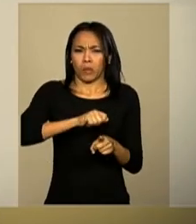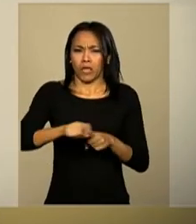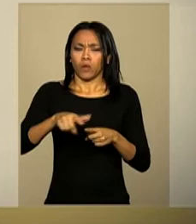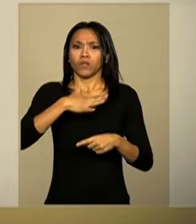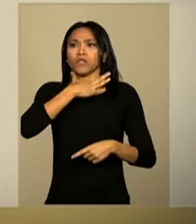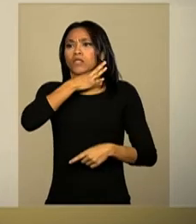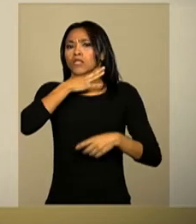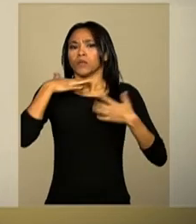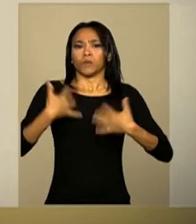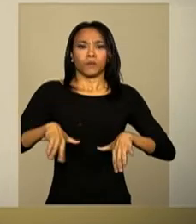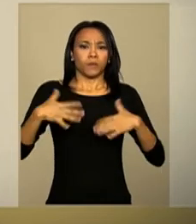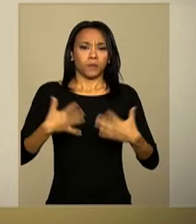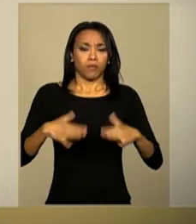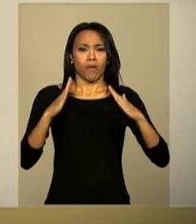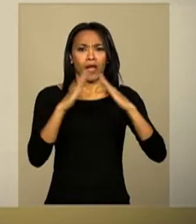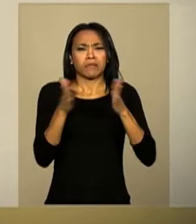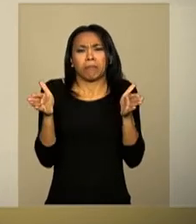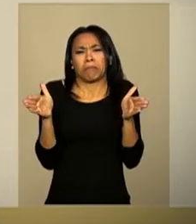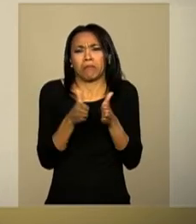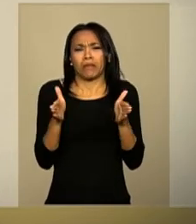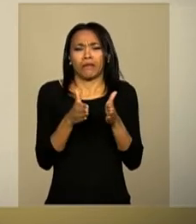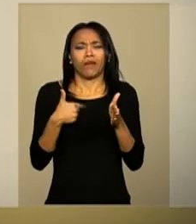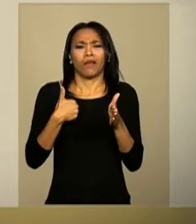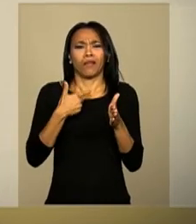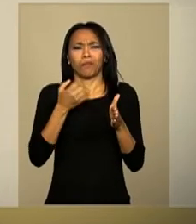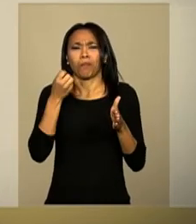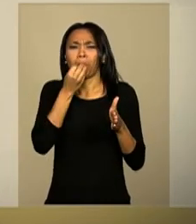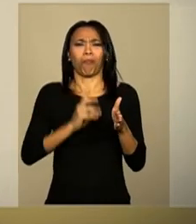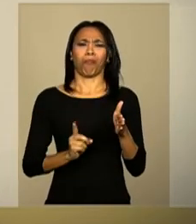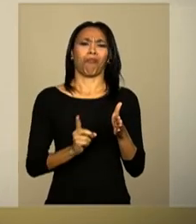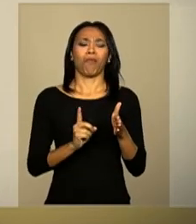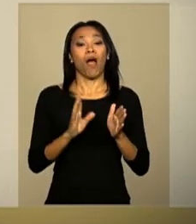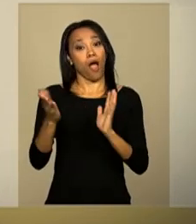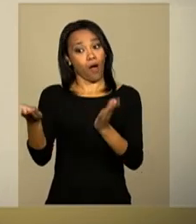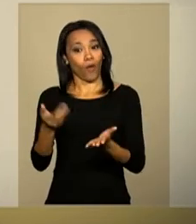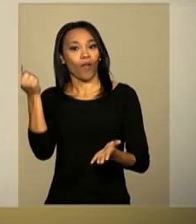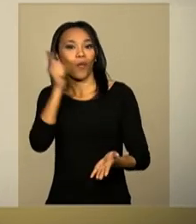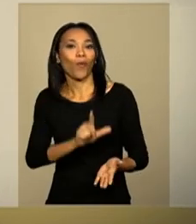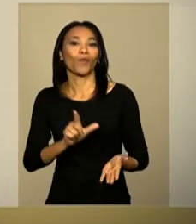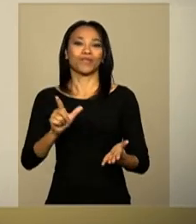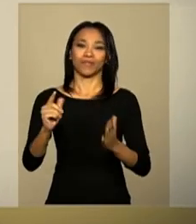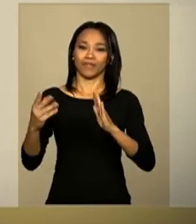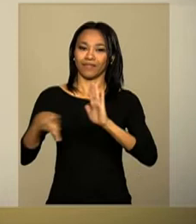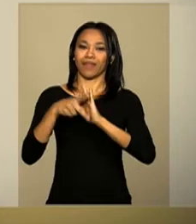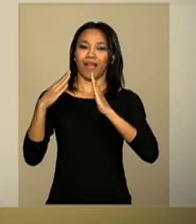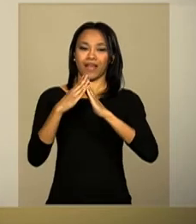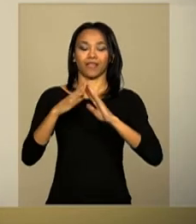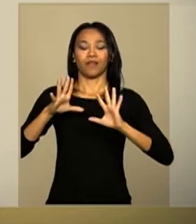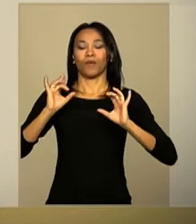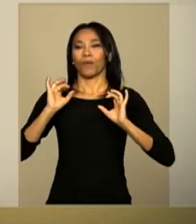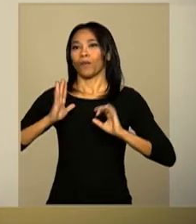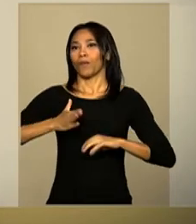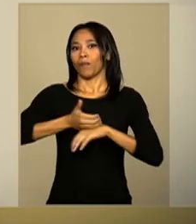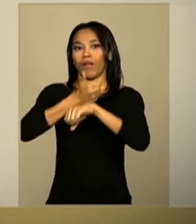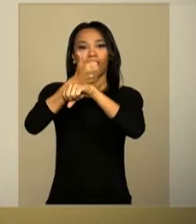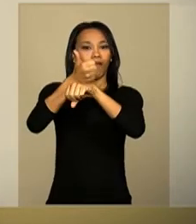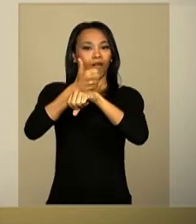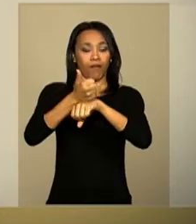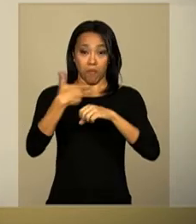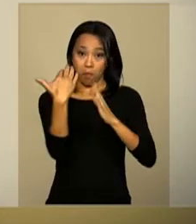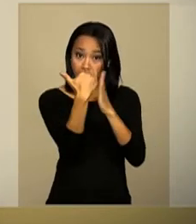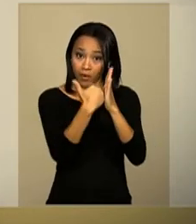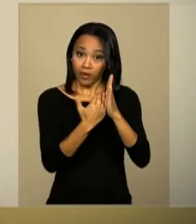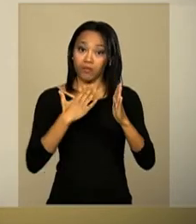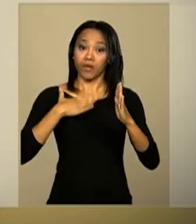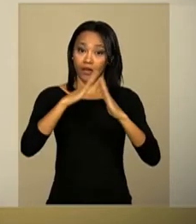e vi a bater numa casa pequena e sem conforto nenhum agora A Cláudia está dizendo muito melhor Olha só pelo